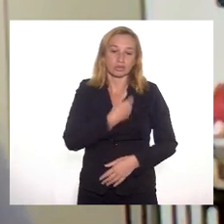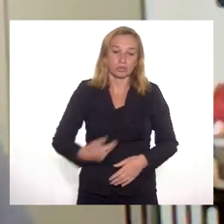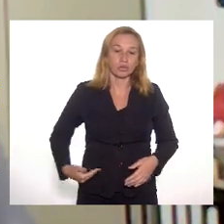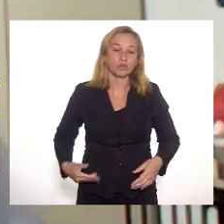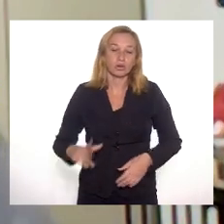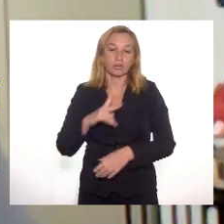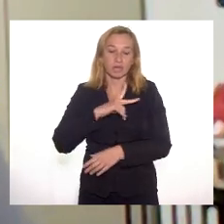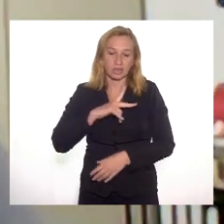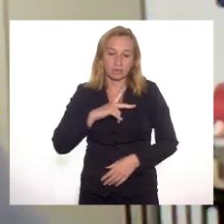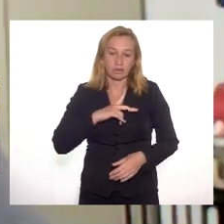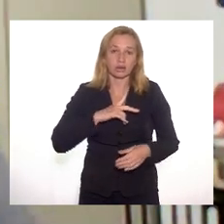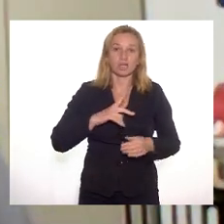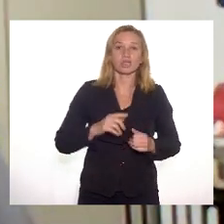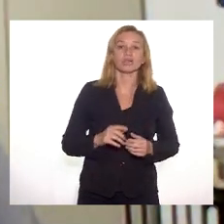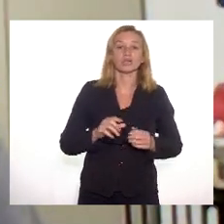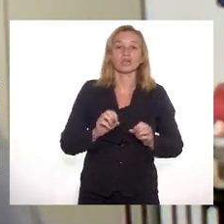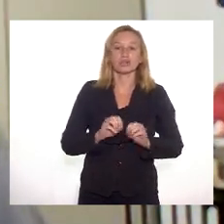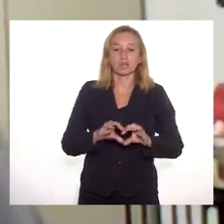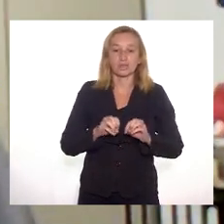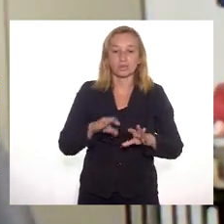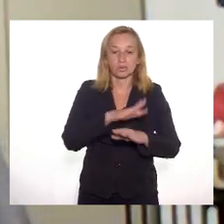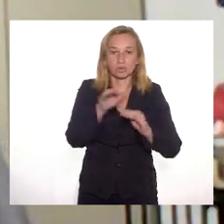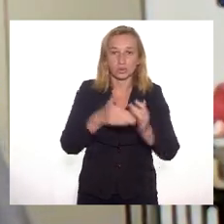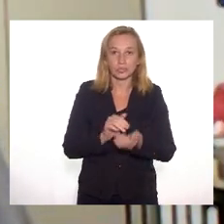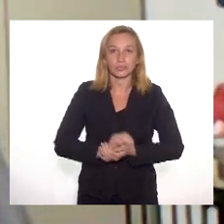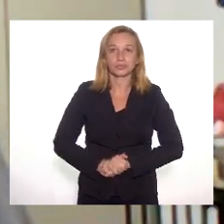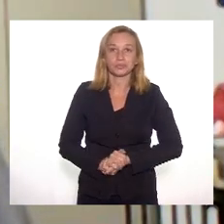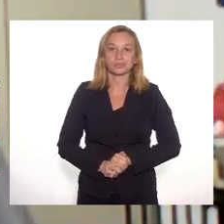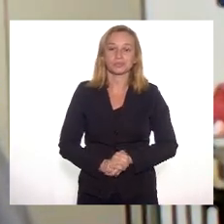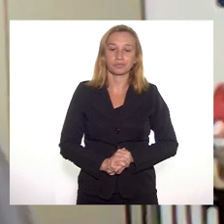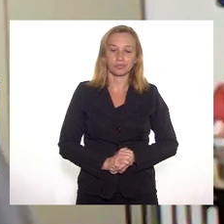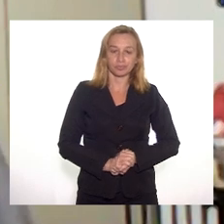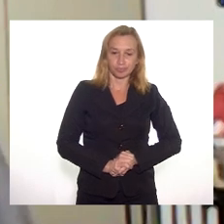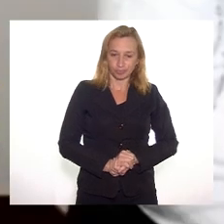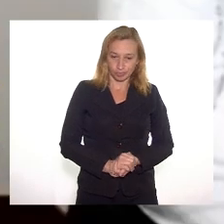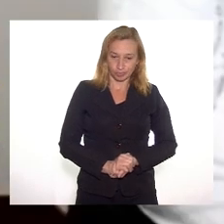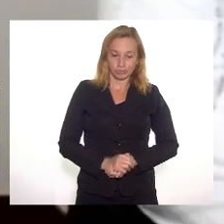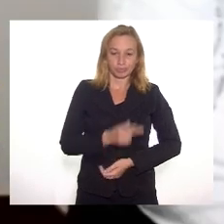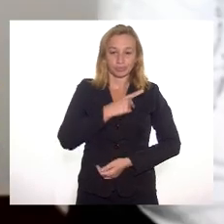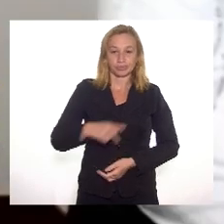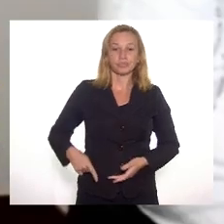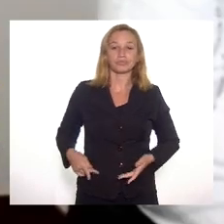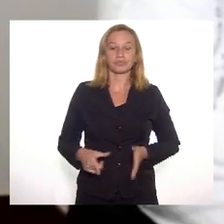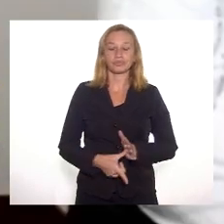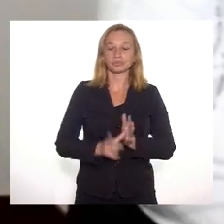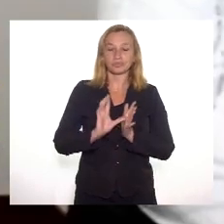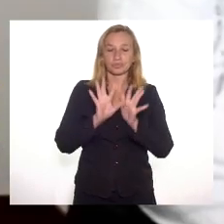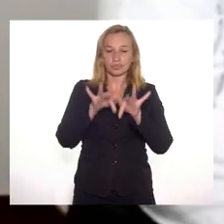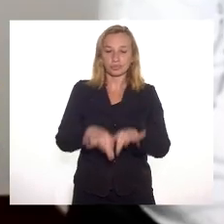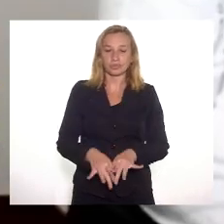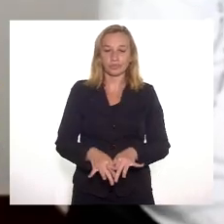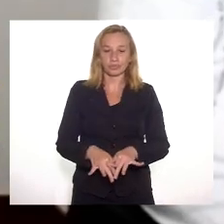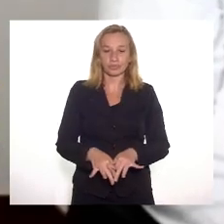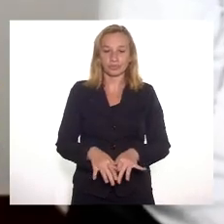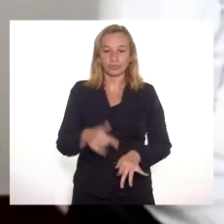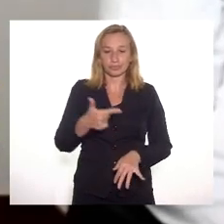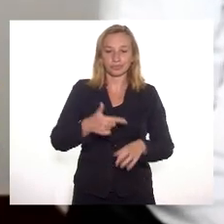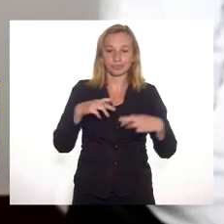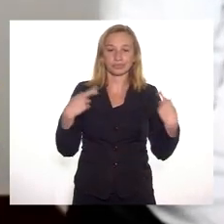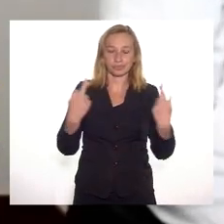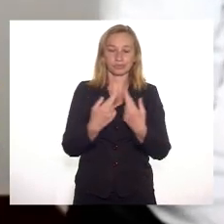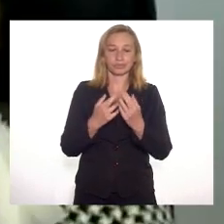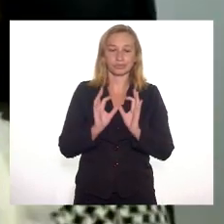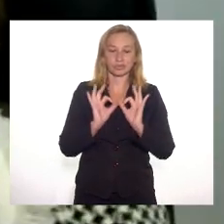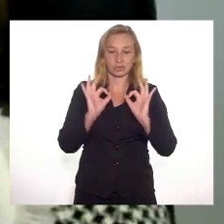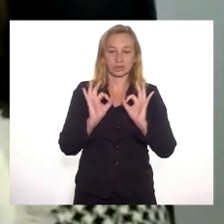privada, coordenando a educação como um todo. Bem, a presidência, antes de encerrar a segunda sessão extraordinária.